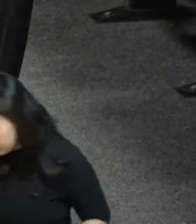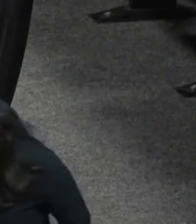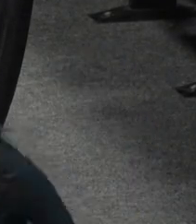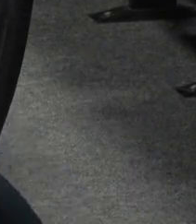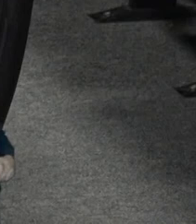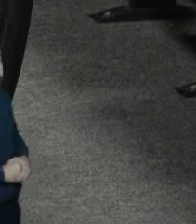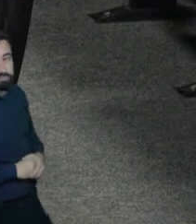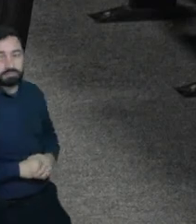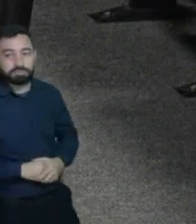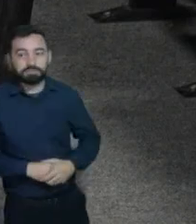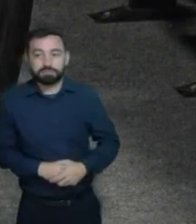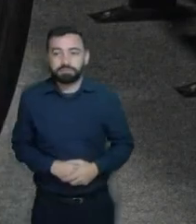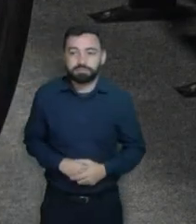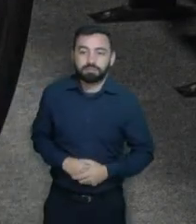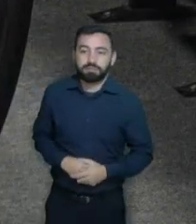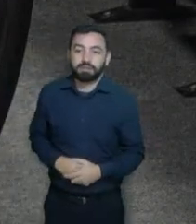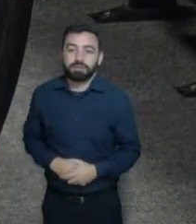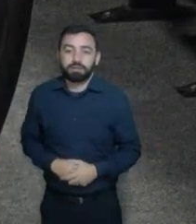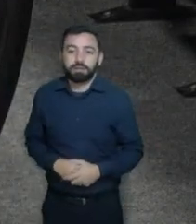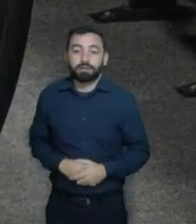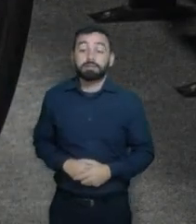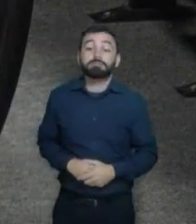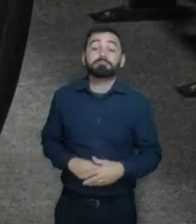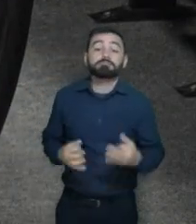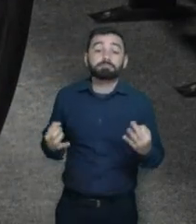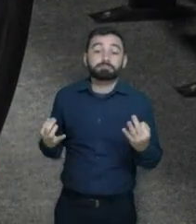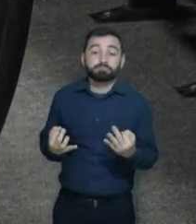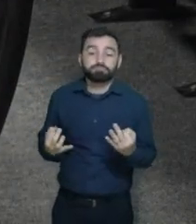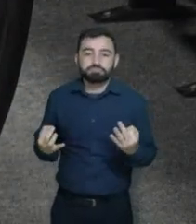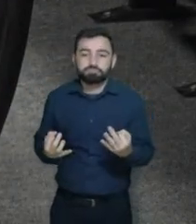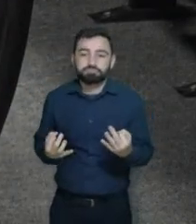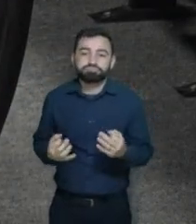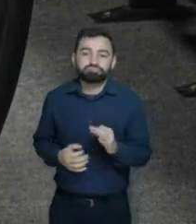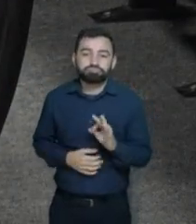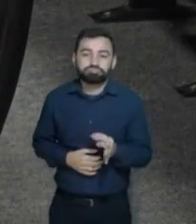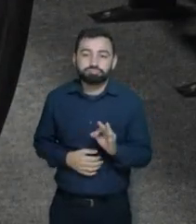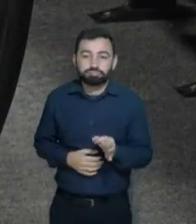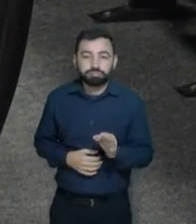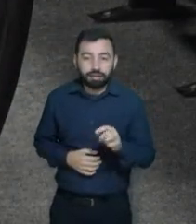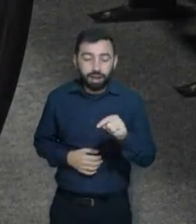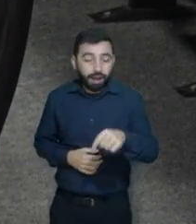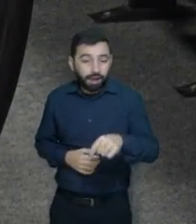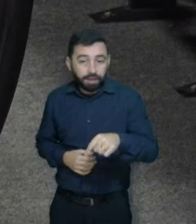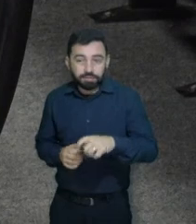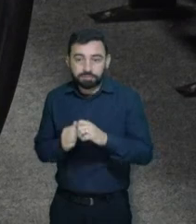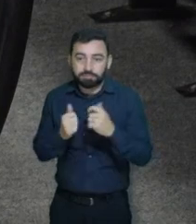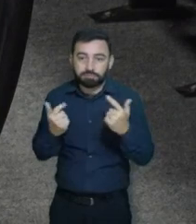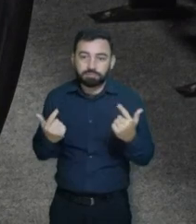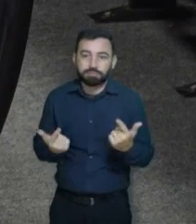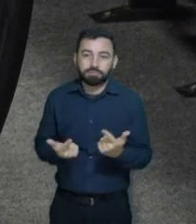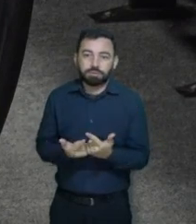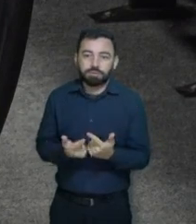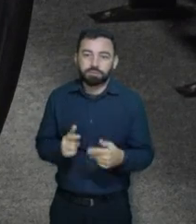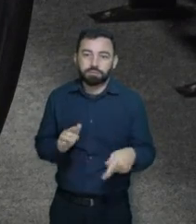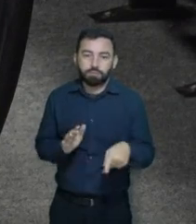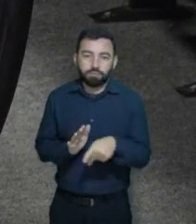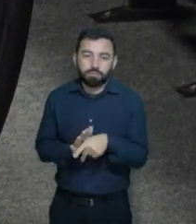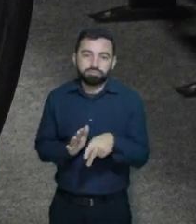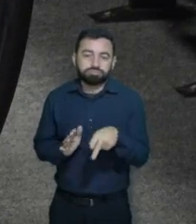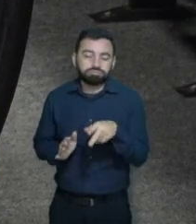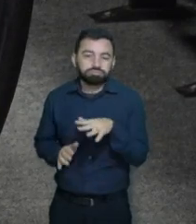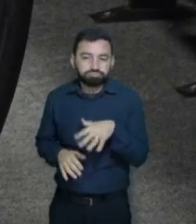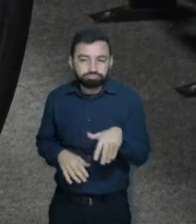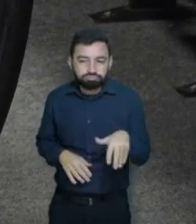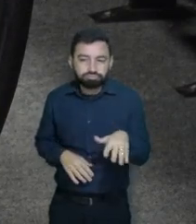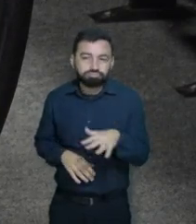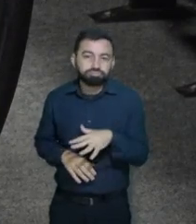Que bom. Perfeito. Mas uma coisa que a gente poderia fazer aqui na casa, e aí, através,